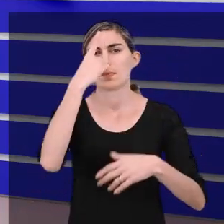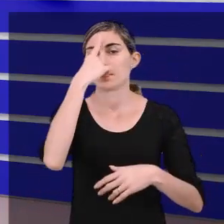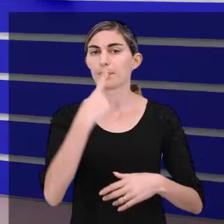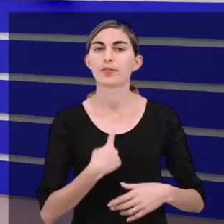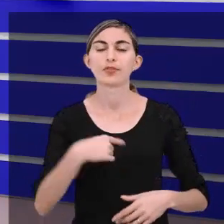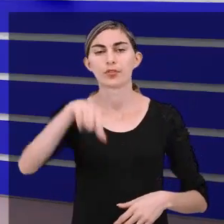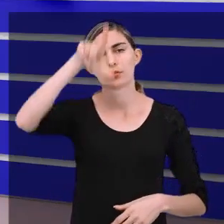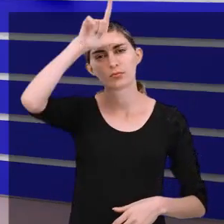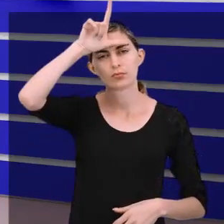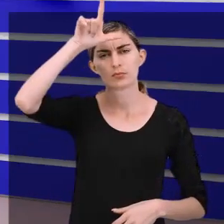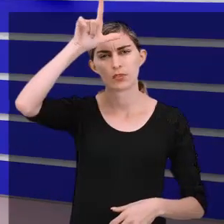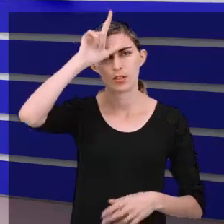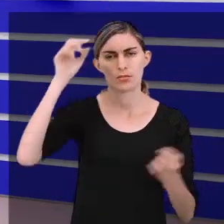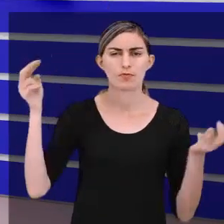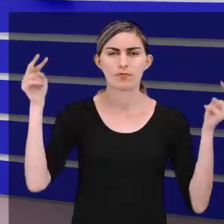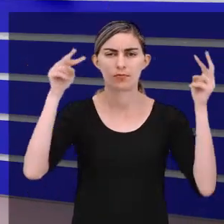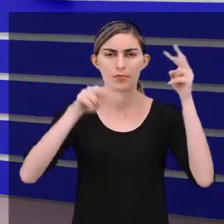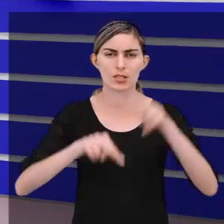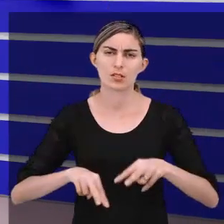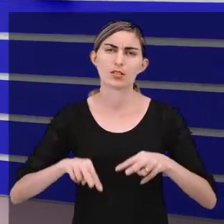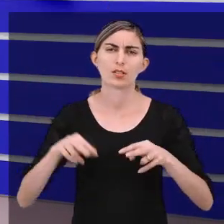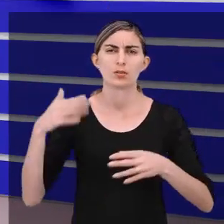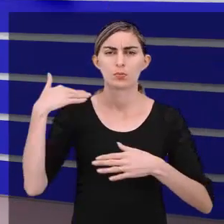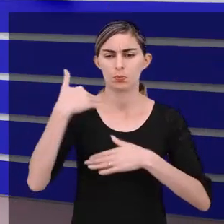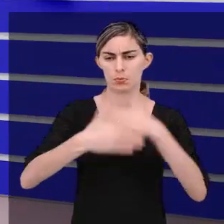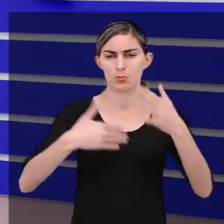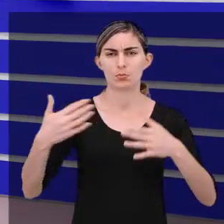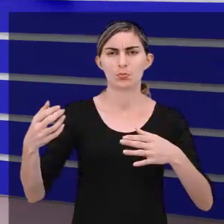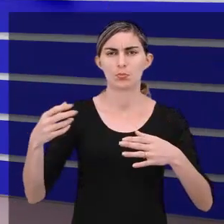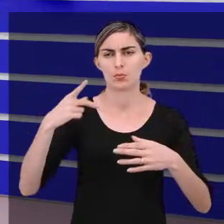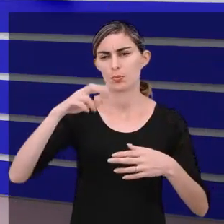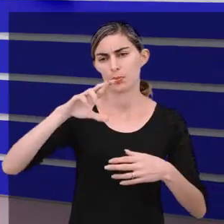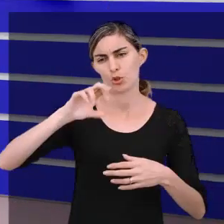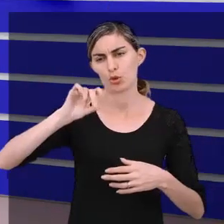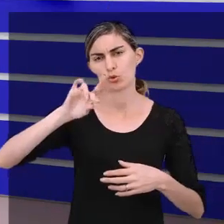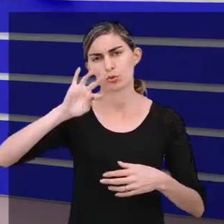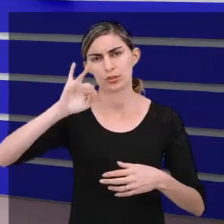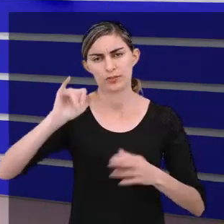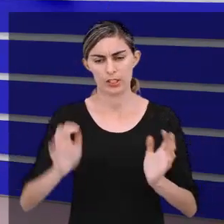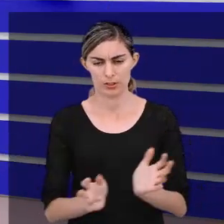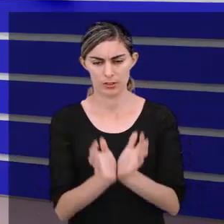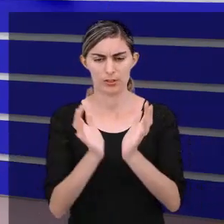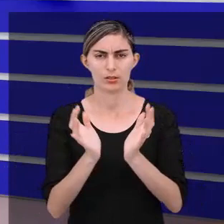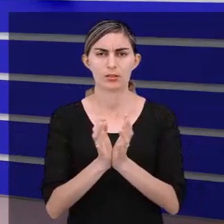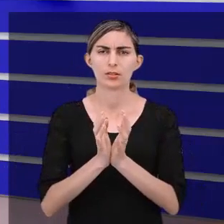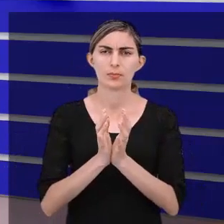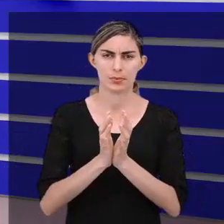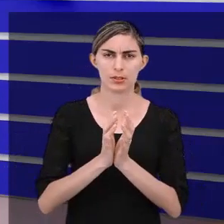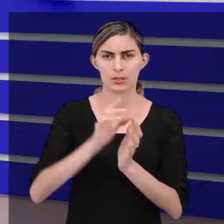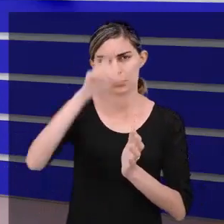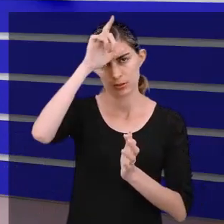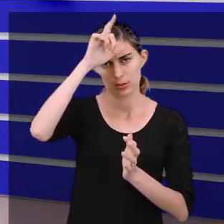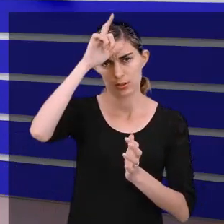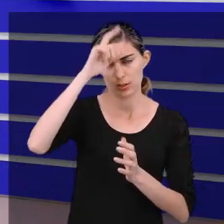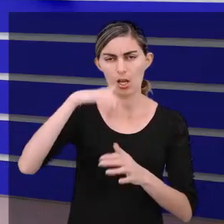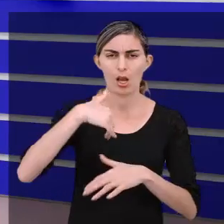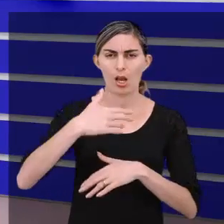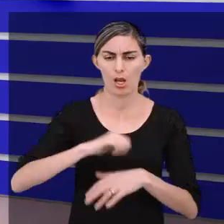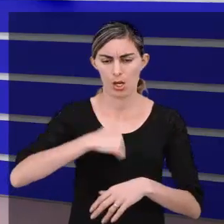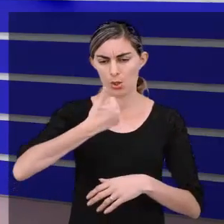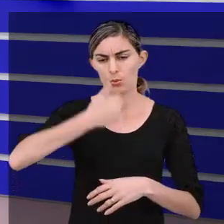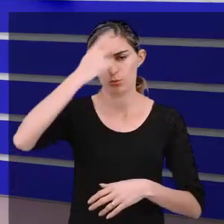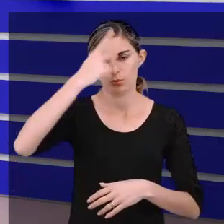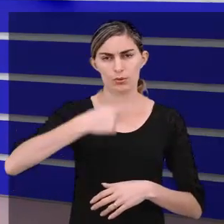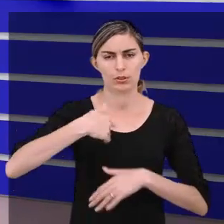de liderança visando a produtividade de equipe liderada e o autodesenvolvimento